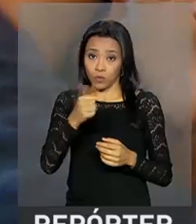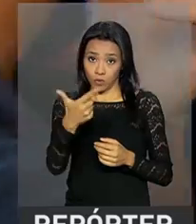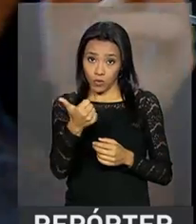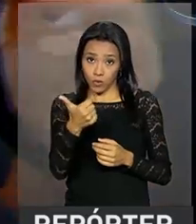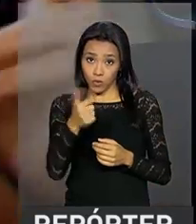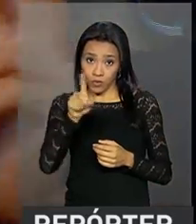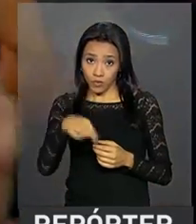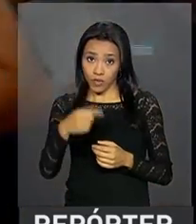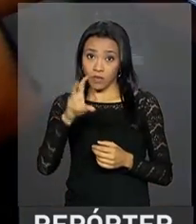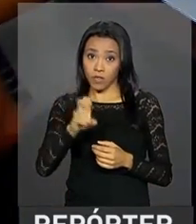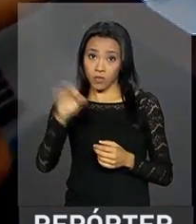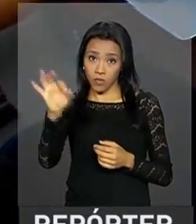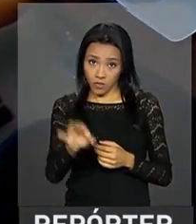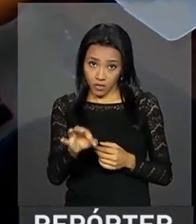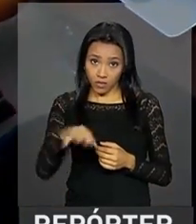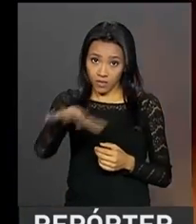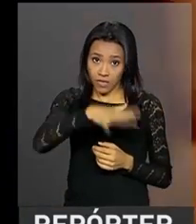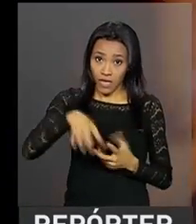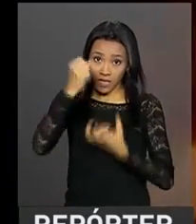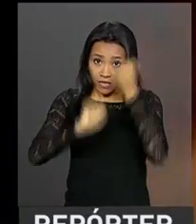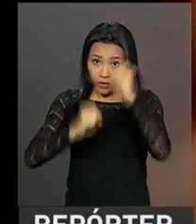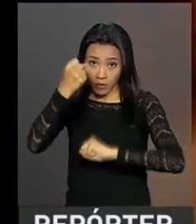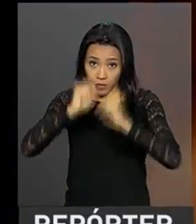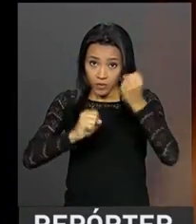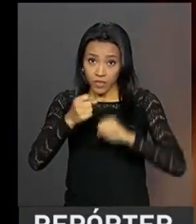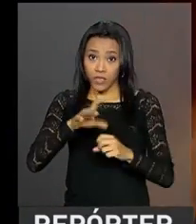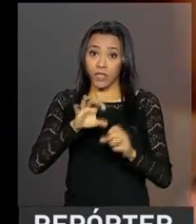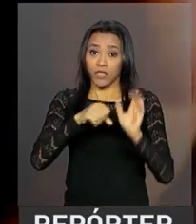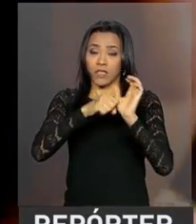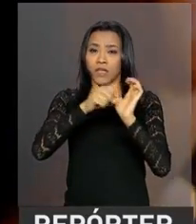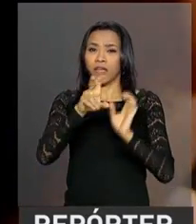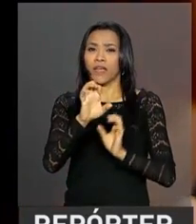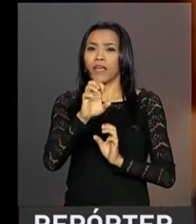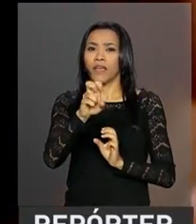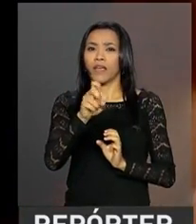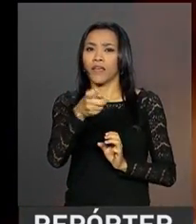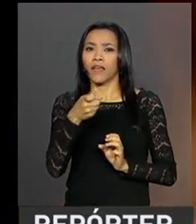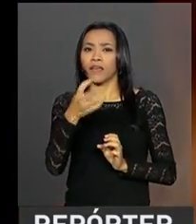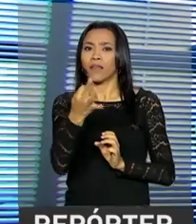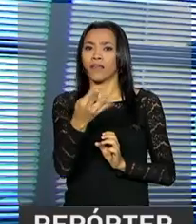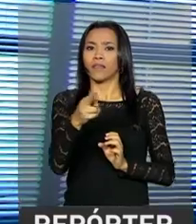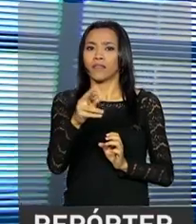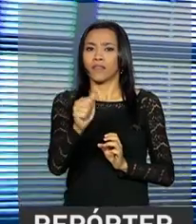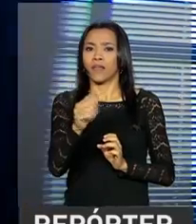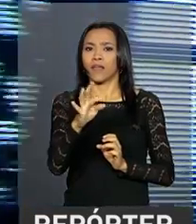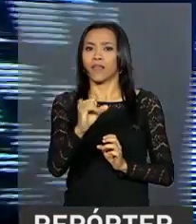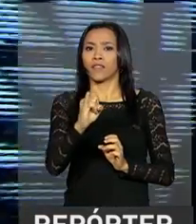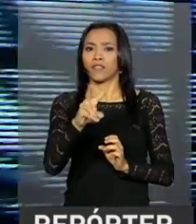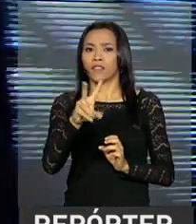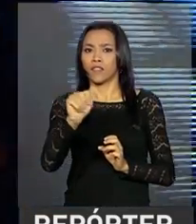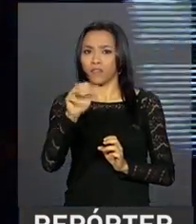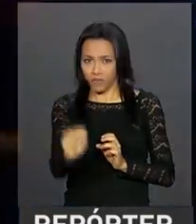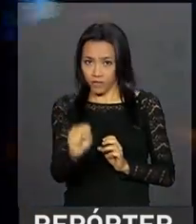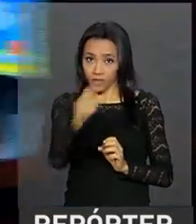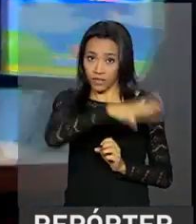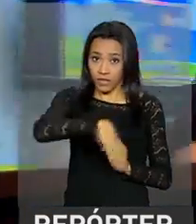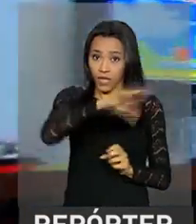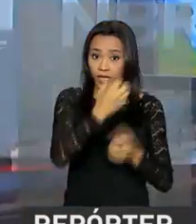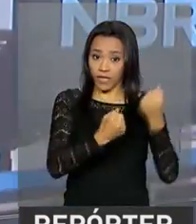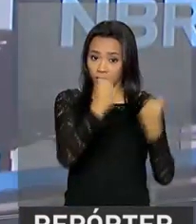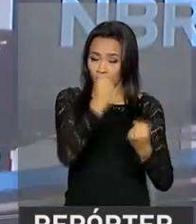12,5% nas indústrias extrativas, como o minério de ferro. Os setores de veículos, reboques